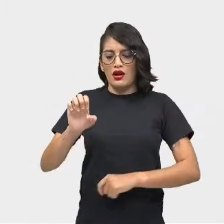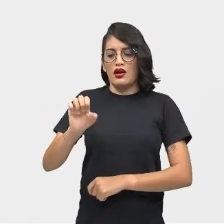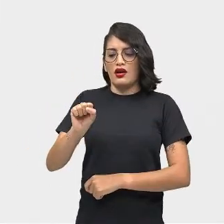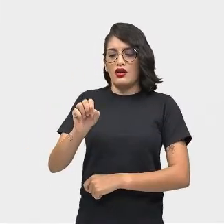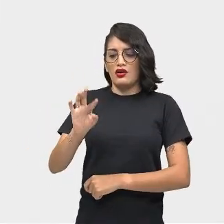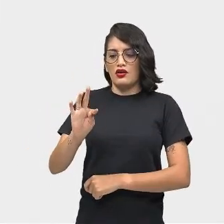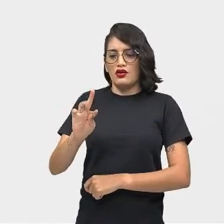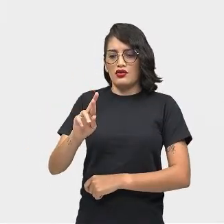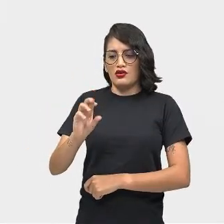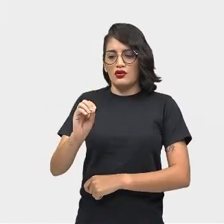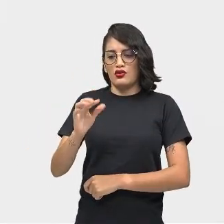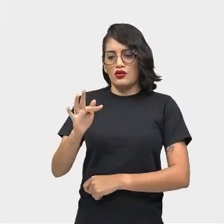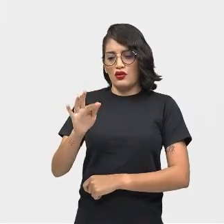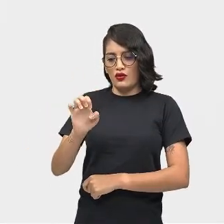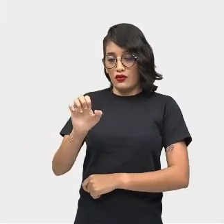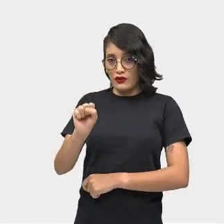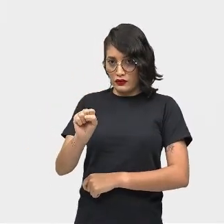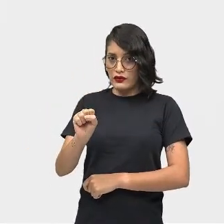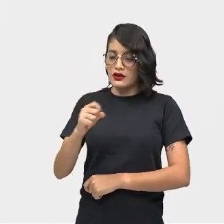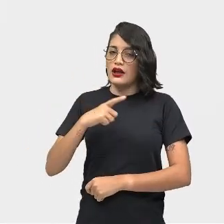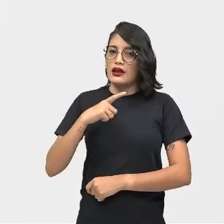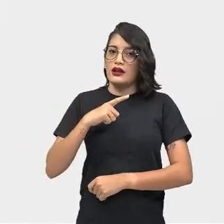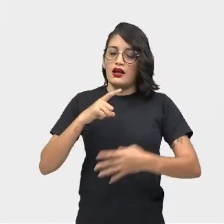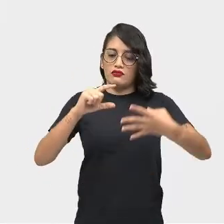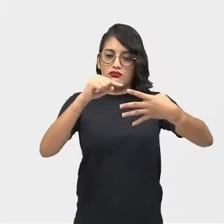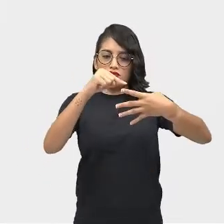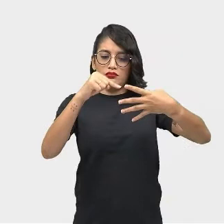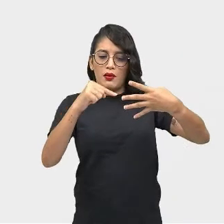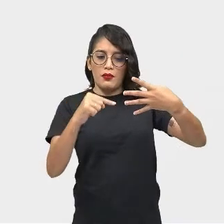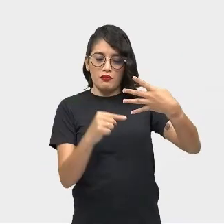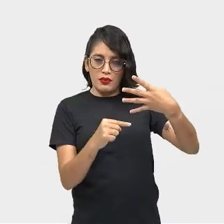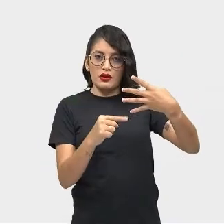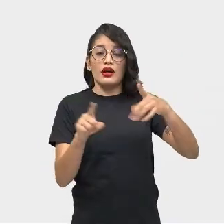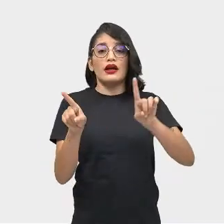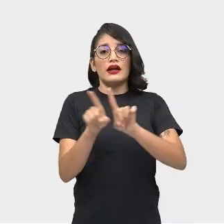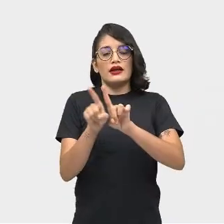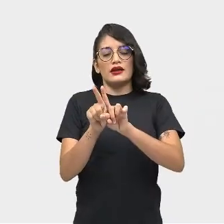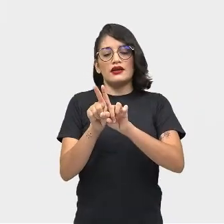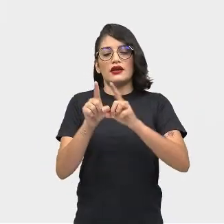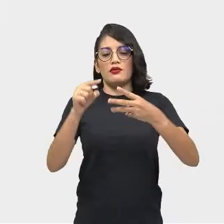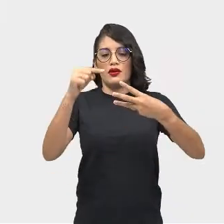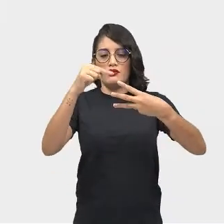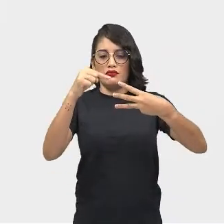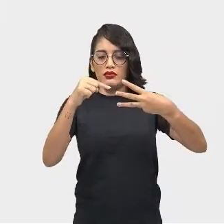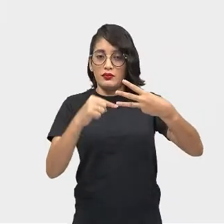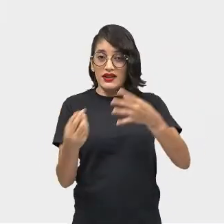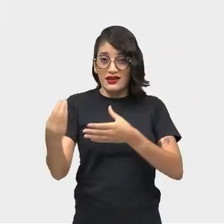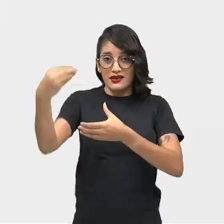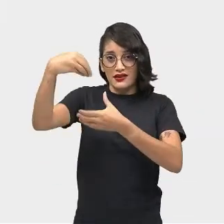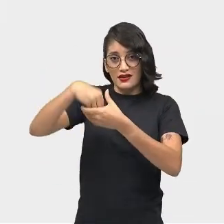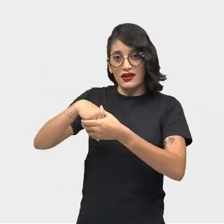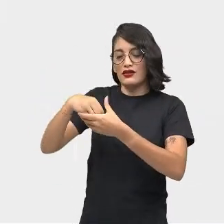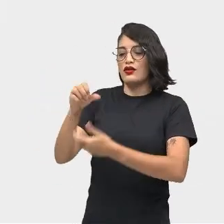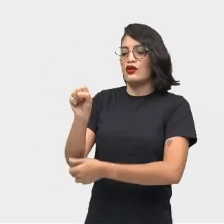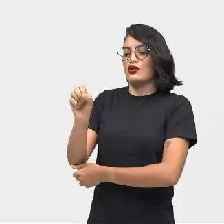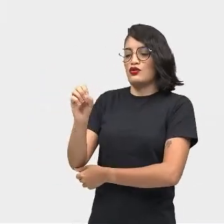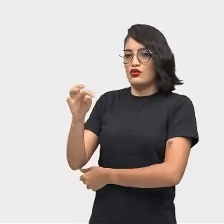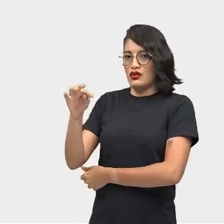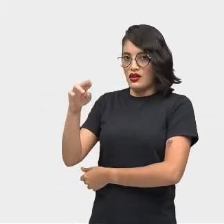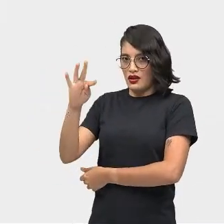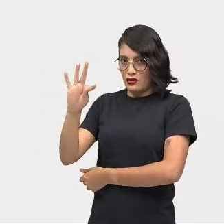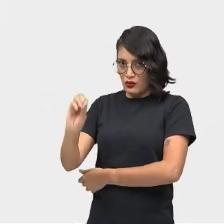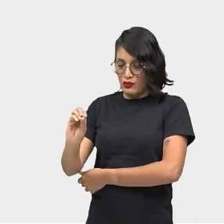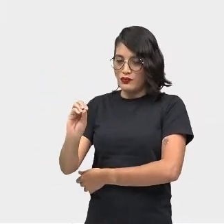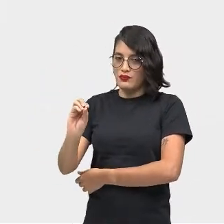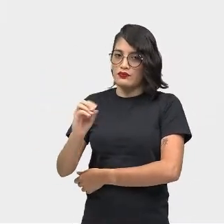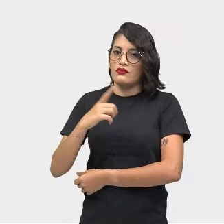já falado inicialmente, nós temos quartetos e nós temos tercetos no soneto. Então, o soneto é